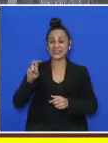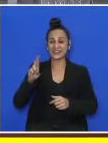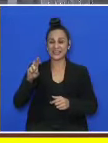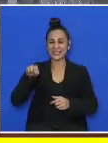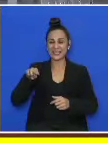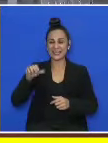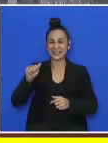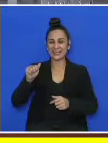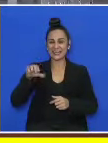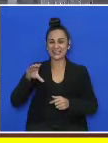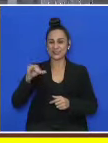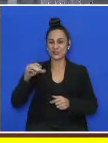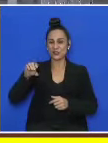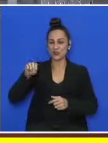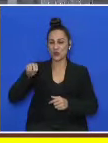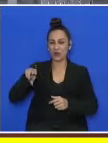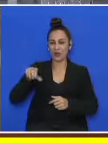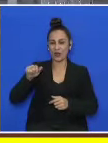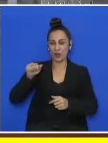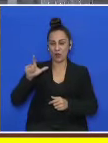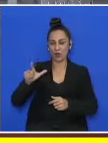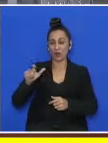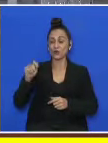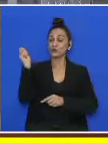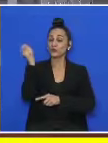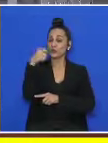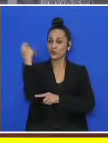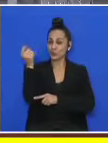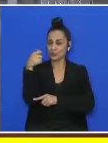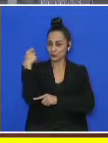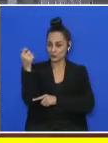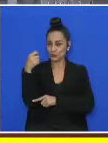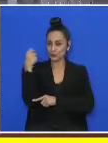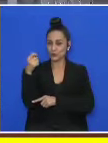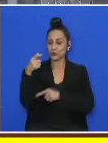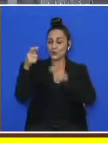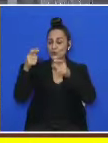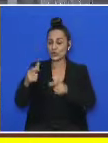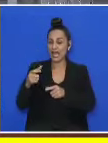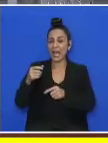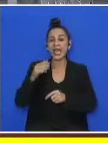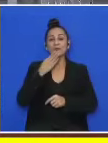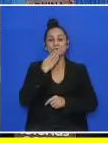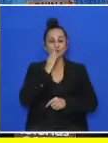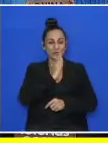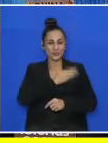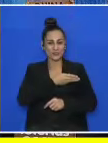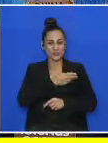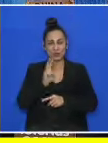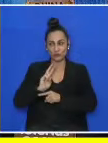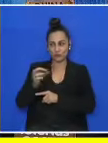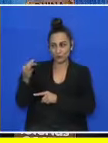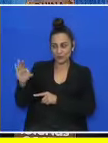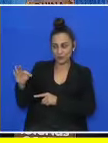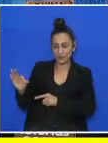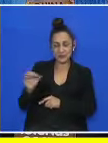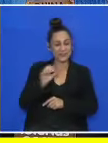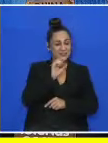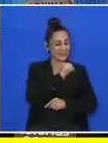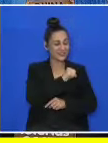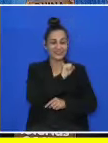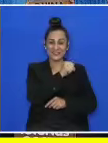Internacional do Rio Grande do Sul. Internacional do Rio Grande do Sul. É o time do coração. Auditoras, confirmam?